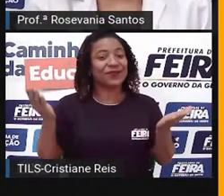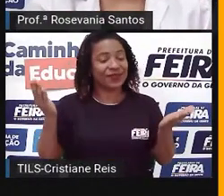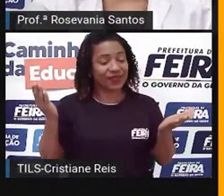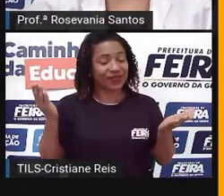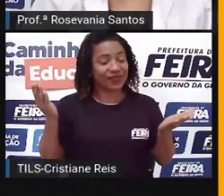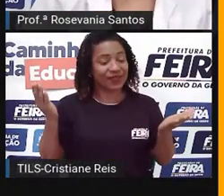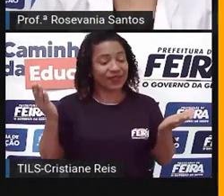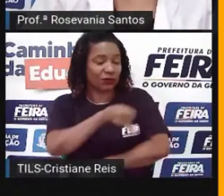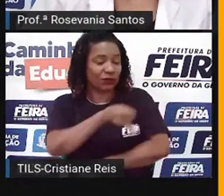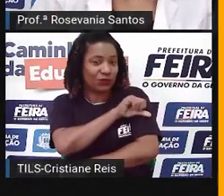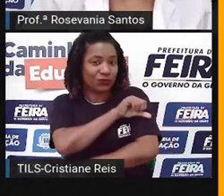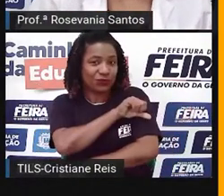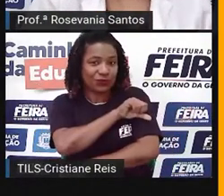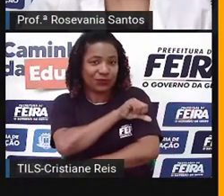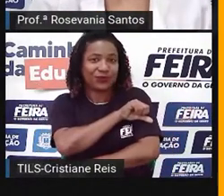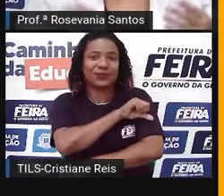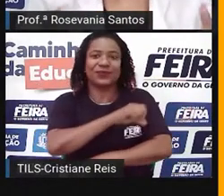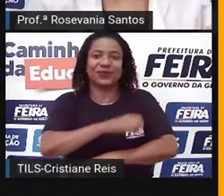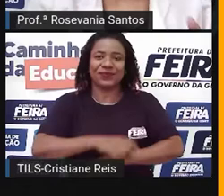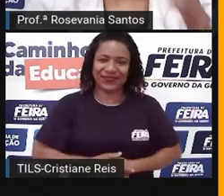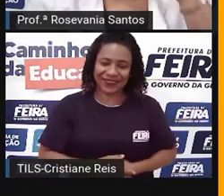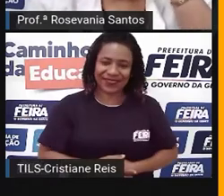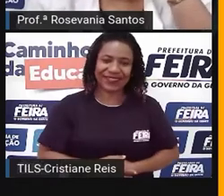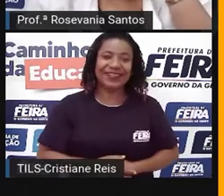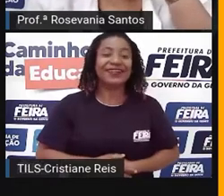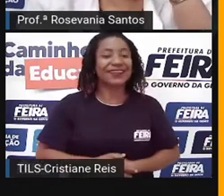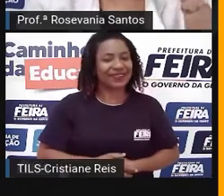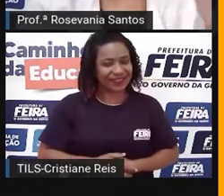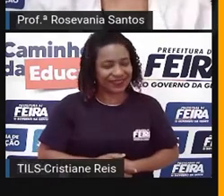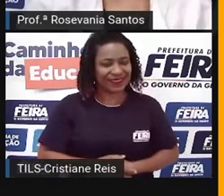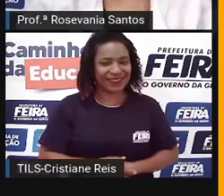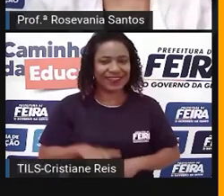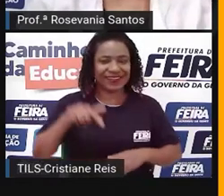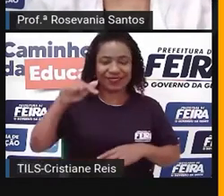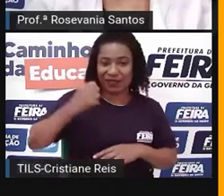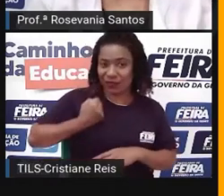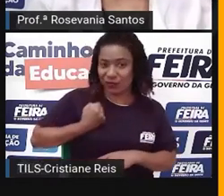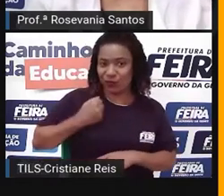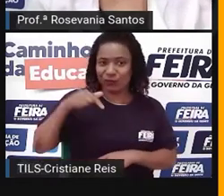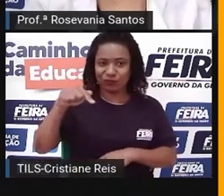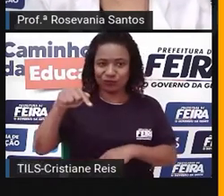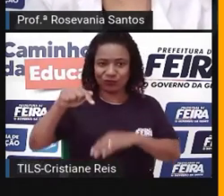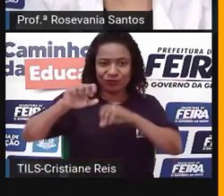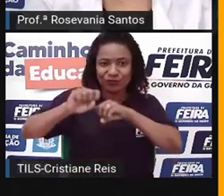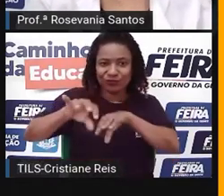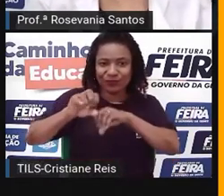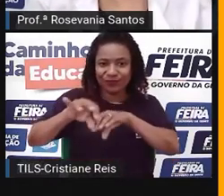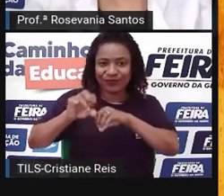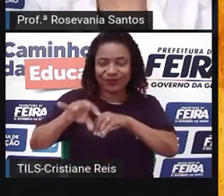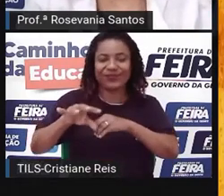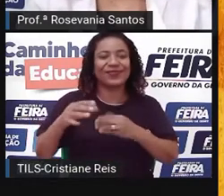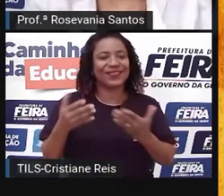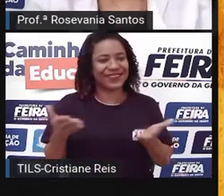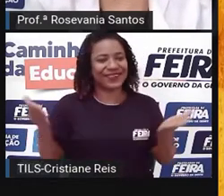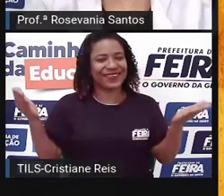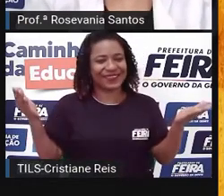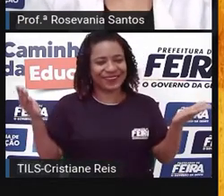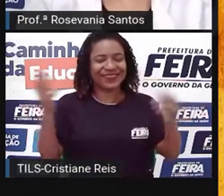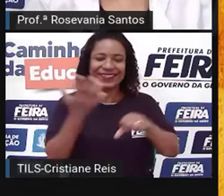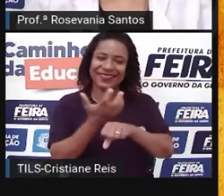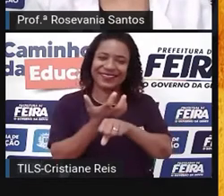nono ano, é a nossa sétima aula. E eu sou a professora Rosa Vânia, mais uma vez, e vamos para a nossa aula de